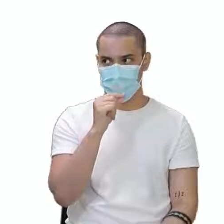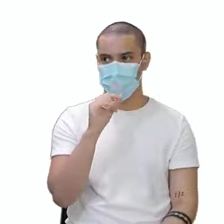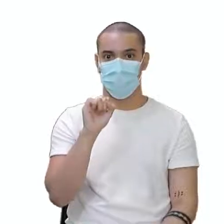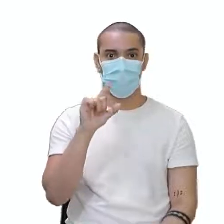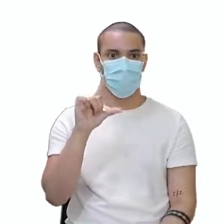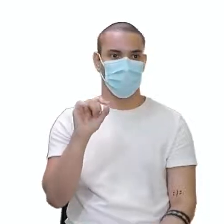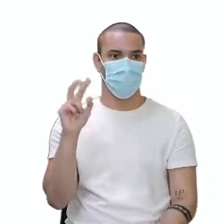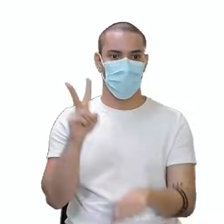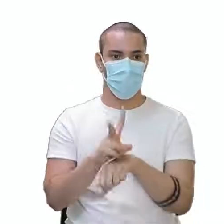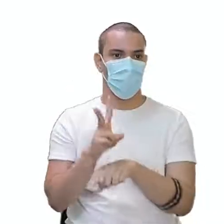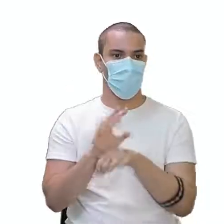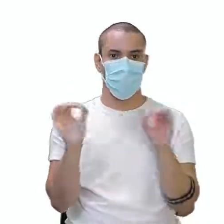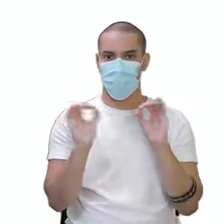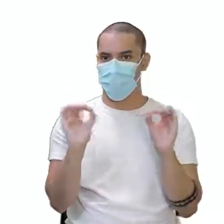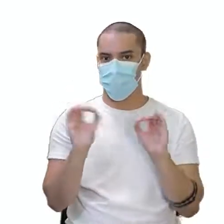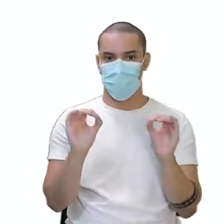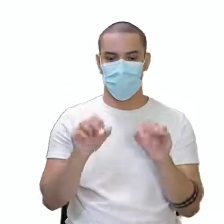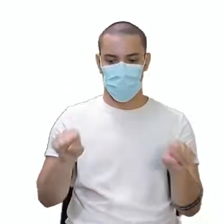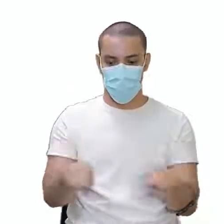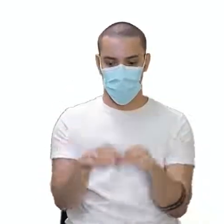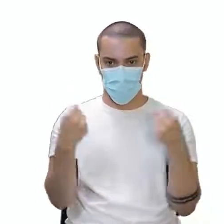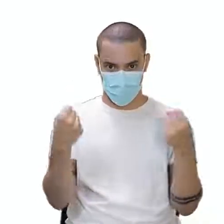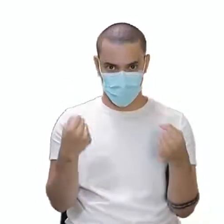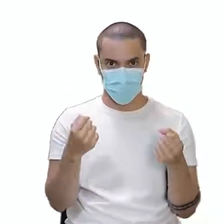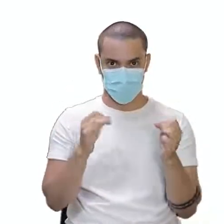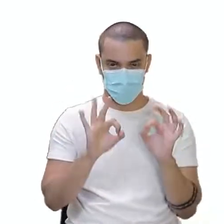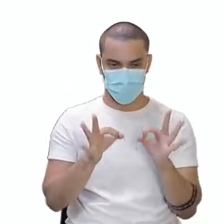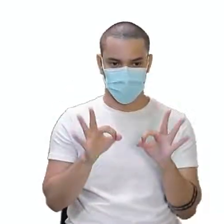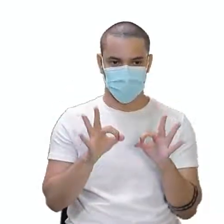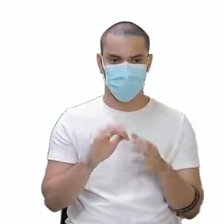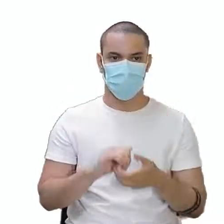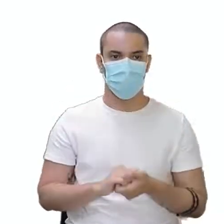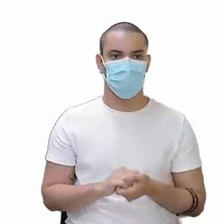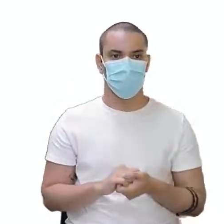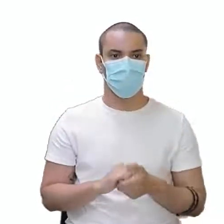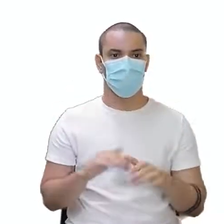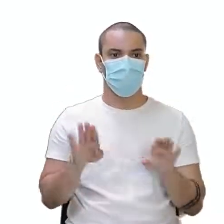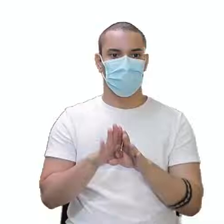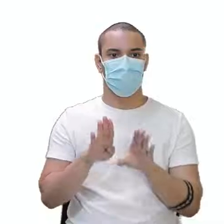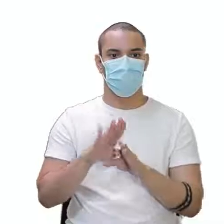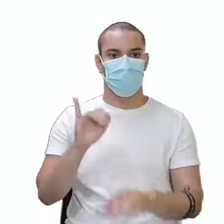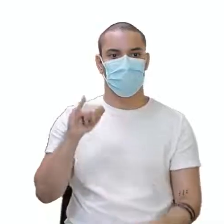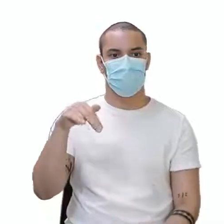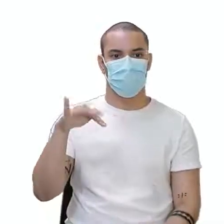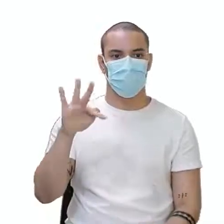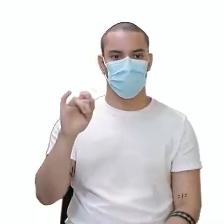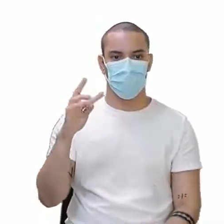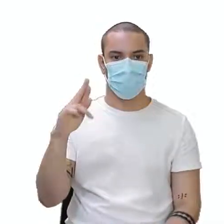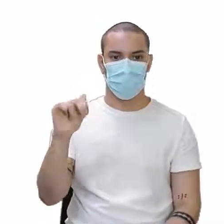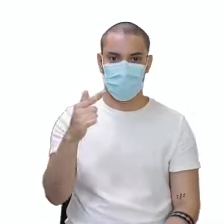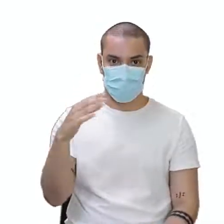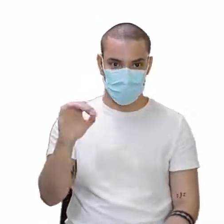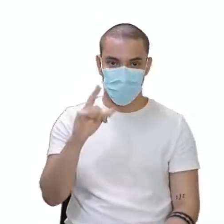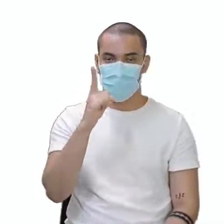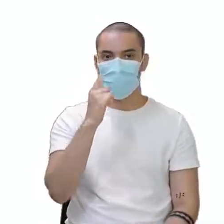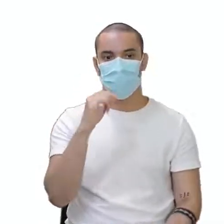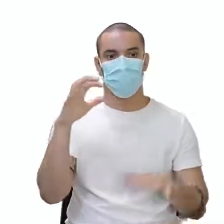ficar desprotegido, então ele vai rachar, né? Ok. Infiltração, a água da chuva,